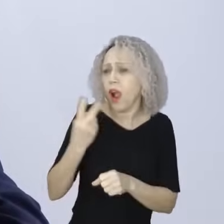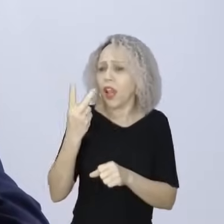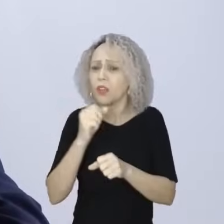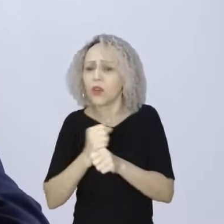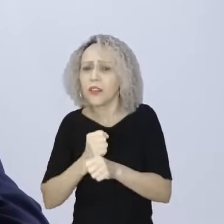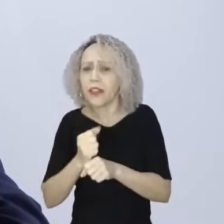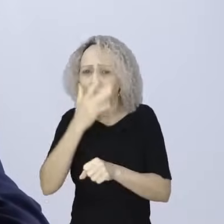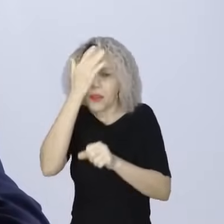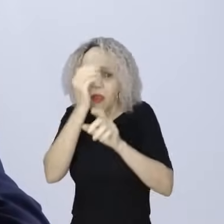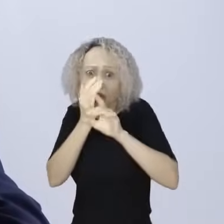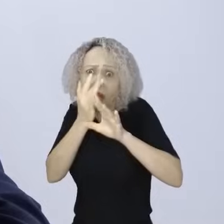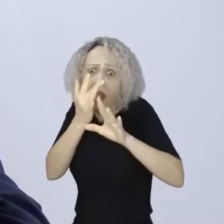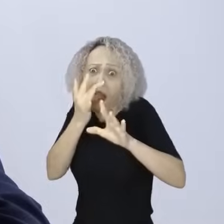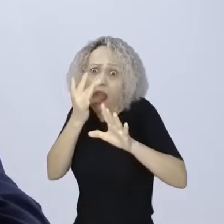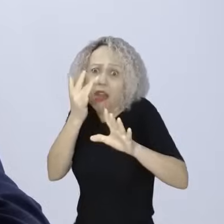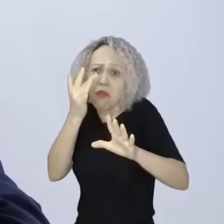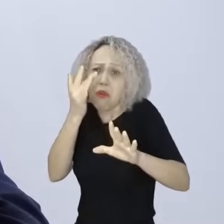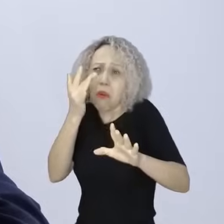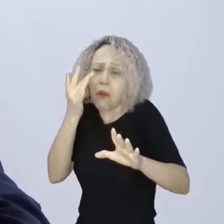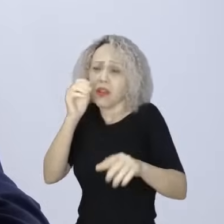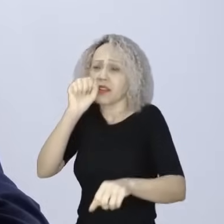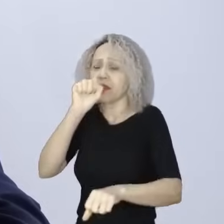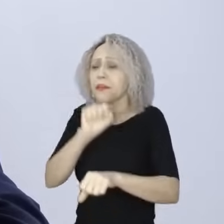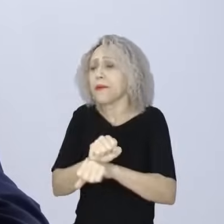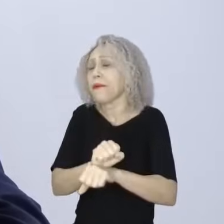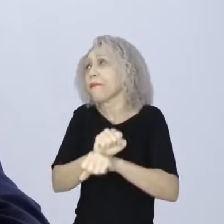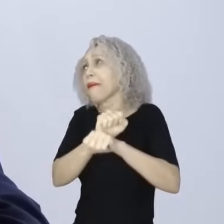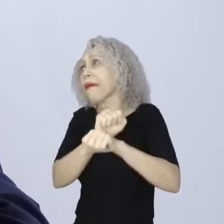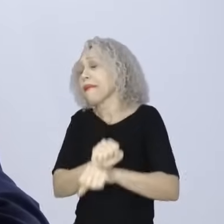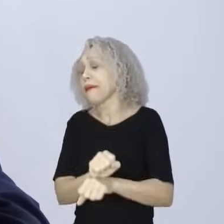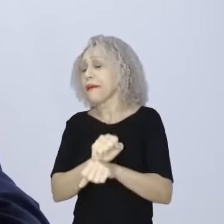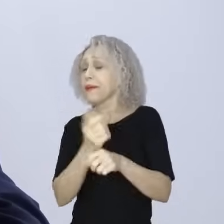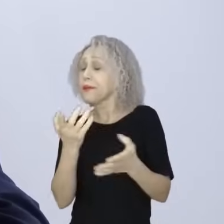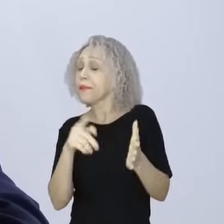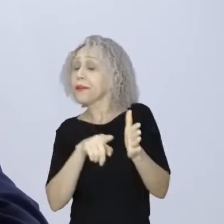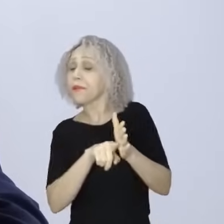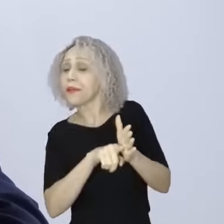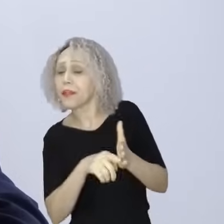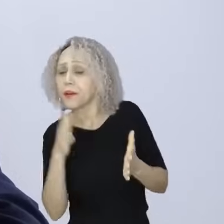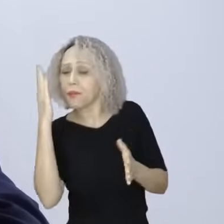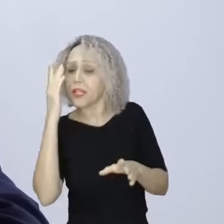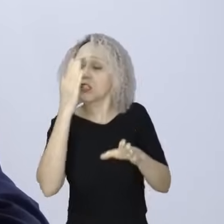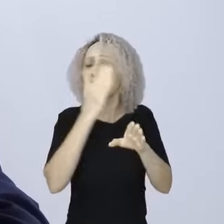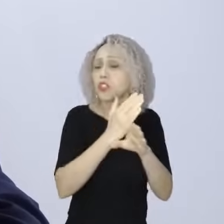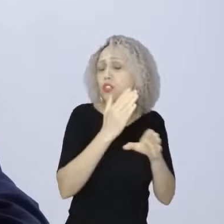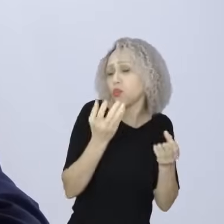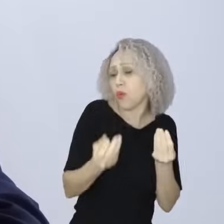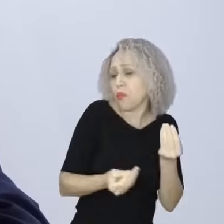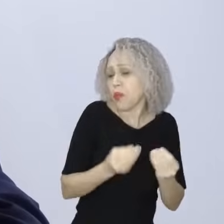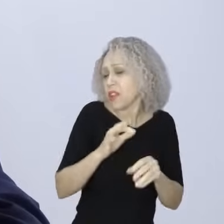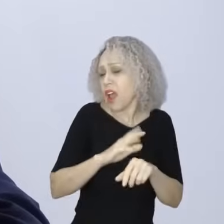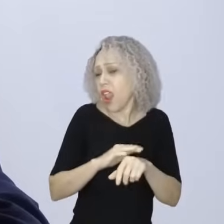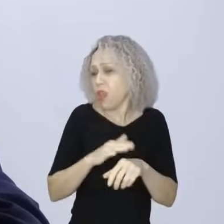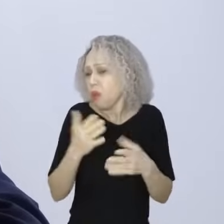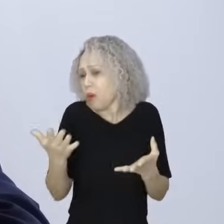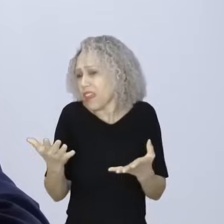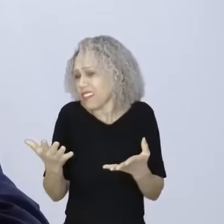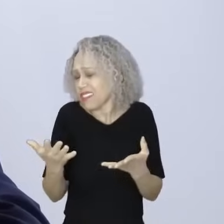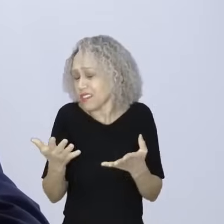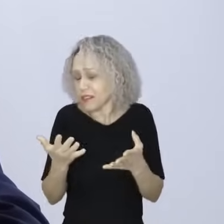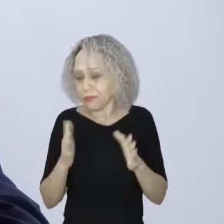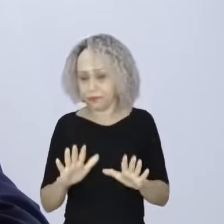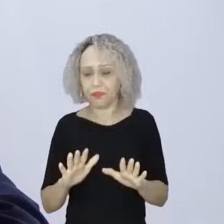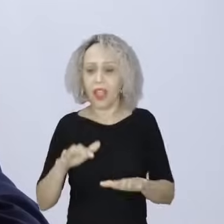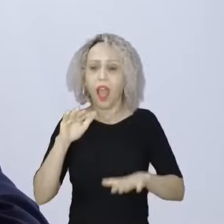exame para ter um melhor diagnóstico e um melhor tratamento para a doença que acomete aquele indivíduo. Então, e às vezes as